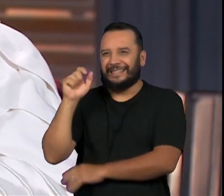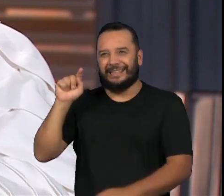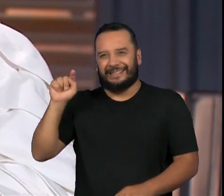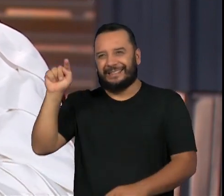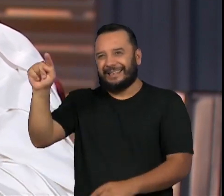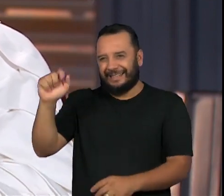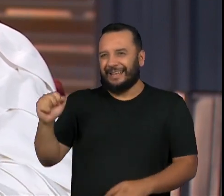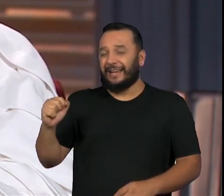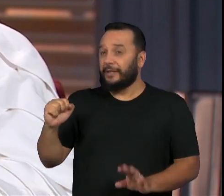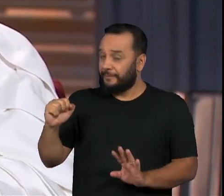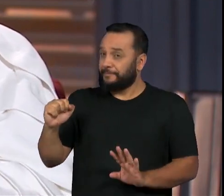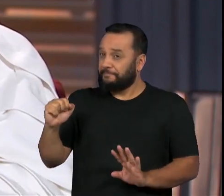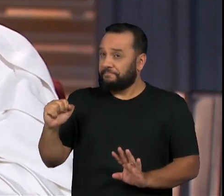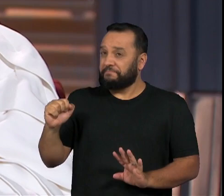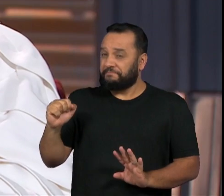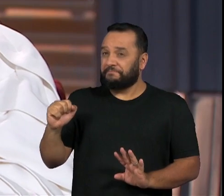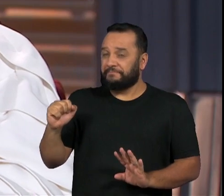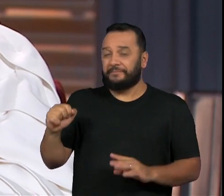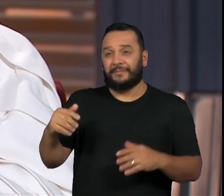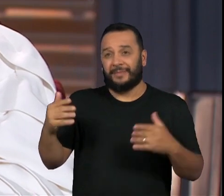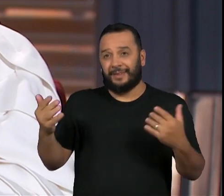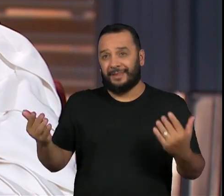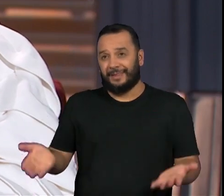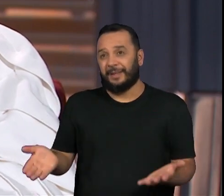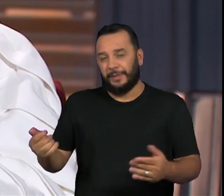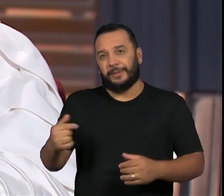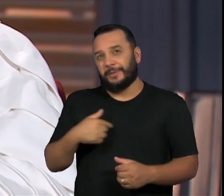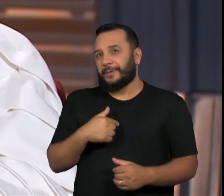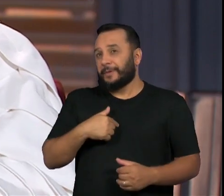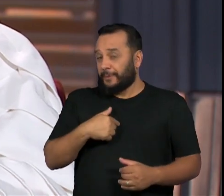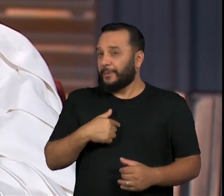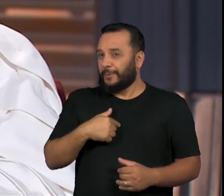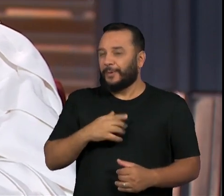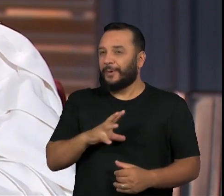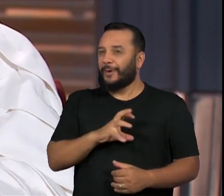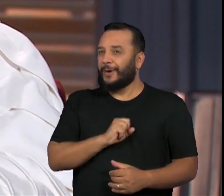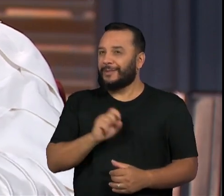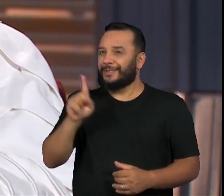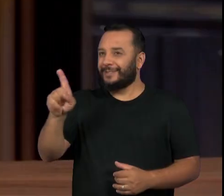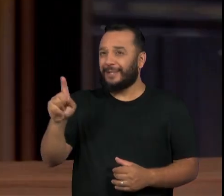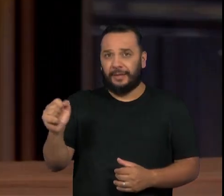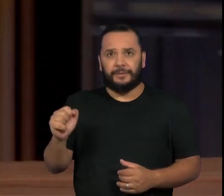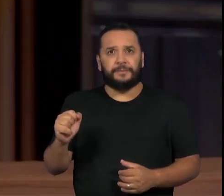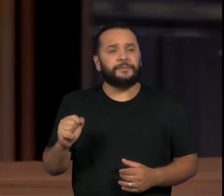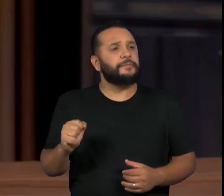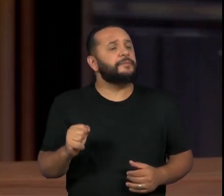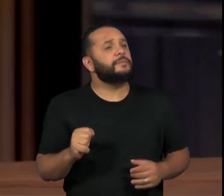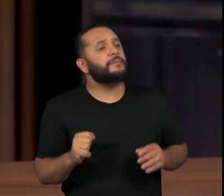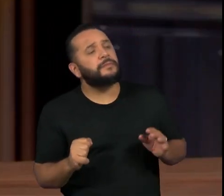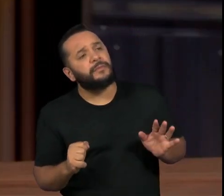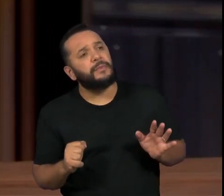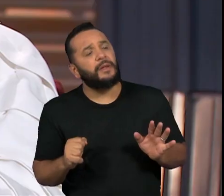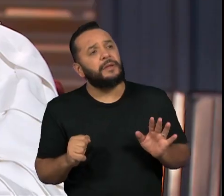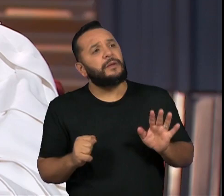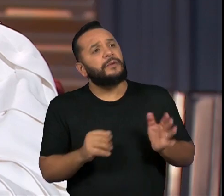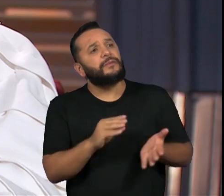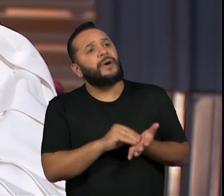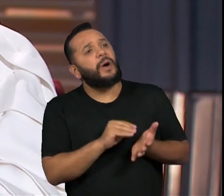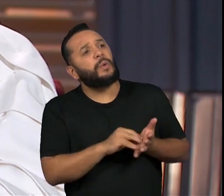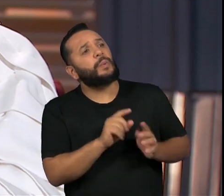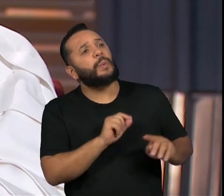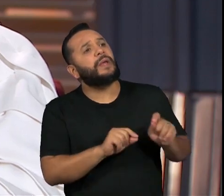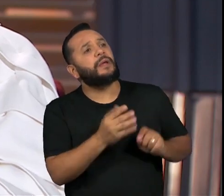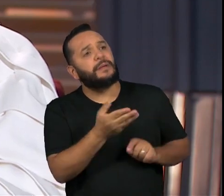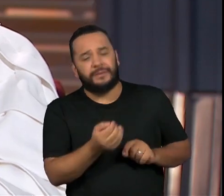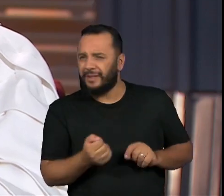literalmente. Né? Literalmente, né? Então, os espelhos são muito variados, né? Mas e muito dinâmicos. Então? Faltava